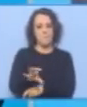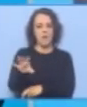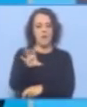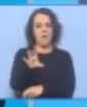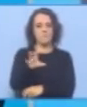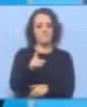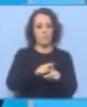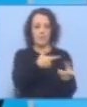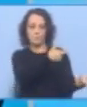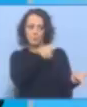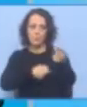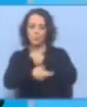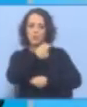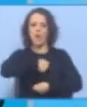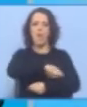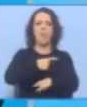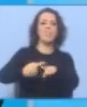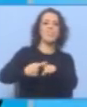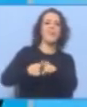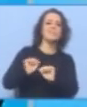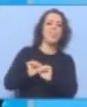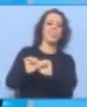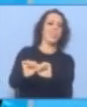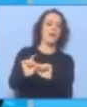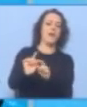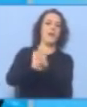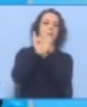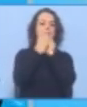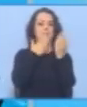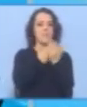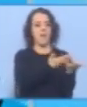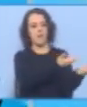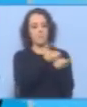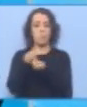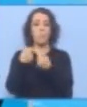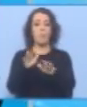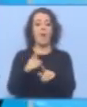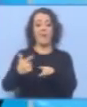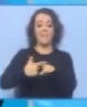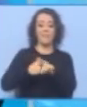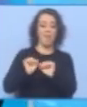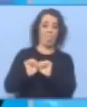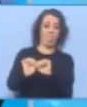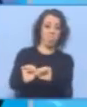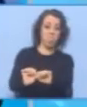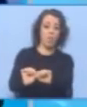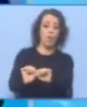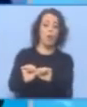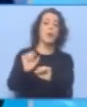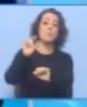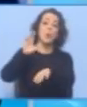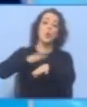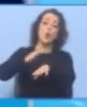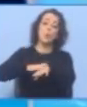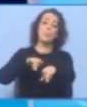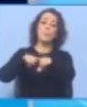absentismo, a este desinteresse, mas também, quer dizer, este desinteresse, este absentismo, às vezes decorre dos próprios políticos,